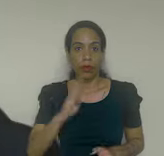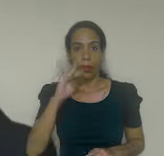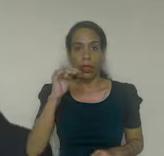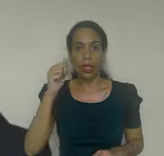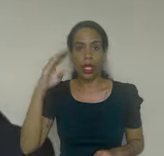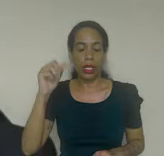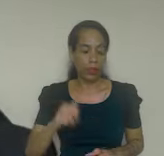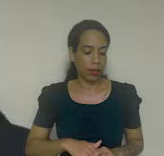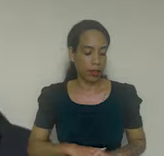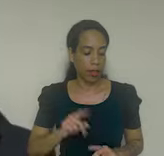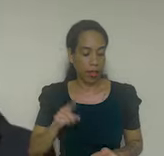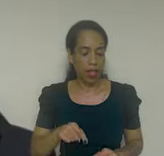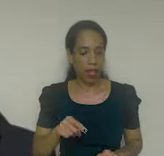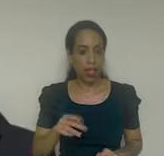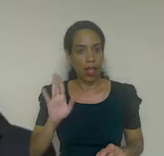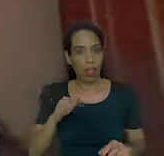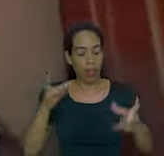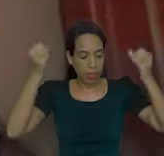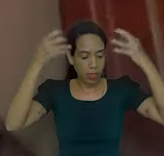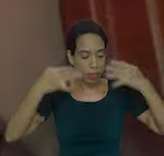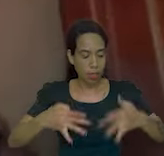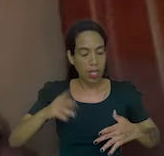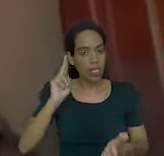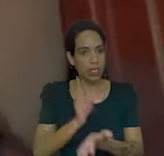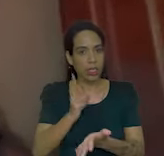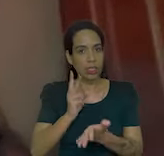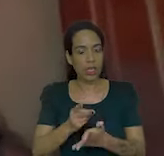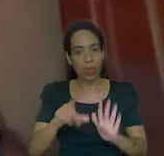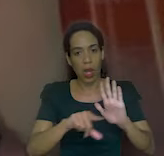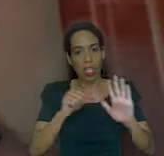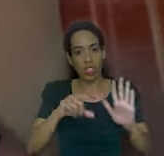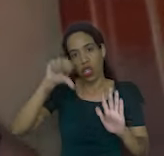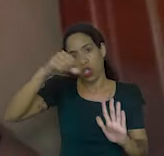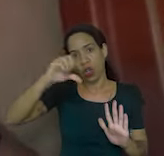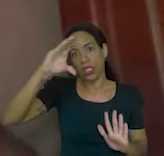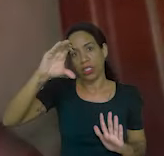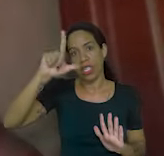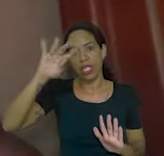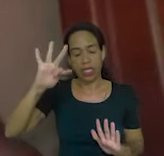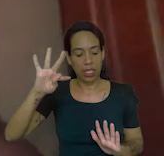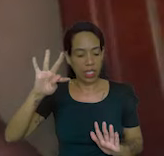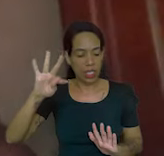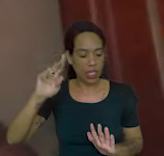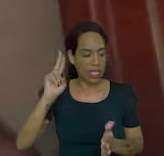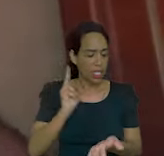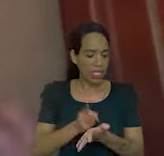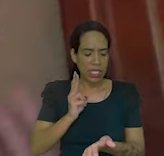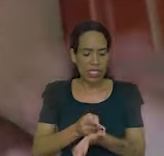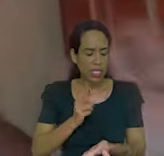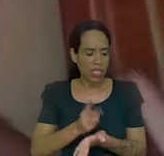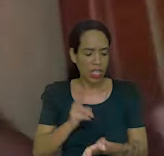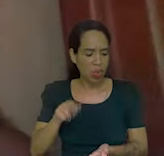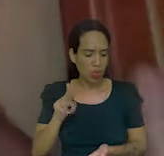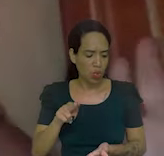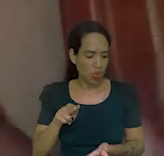Bianca. Como bem pontuado pela Aline, eu sempre menciono o artigo 9º da CLT. O artigo 9º está sempre... Ele